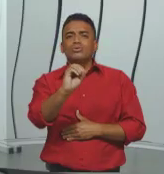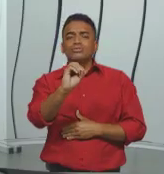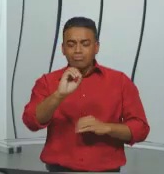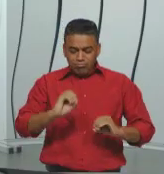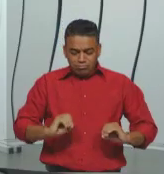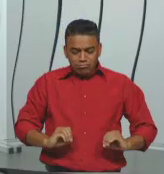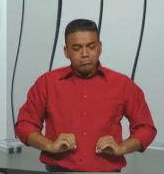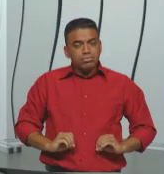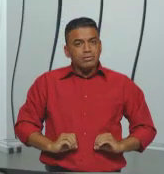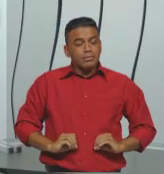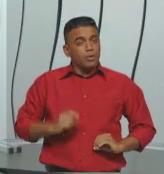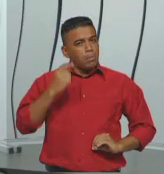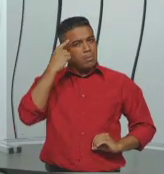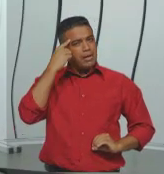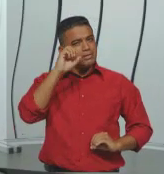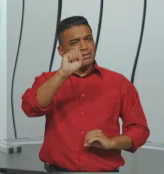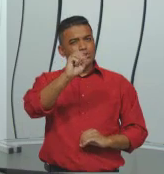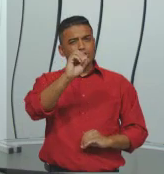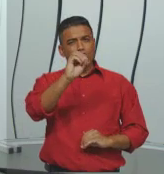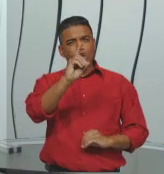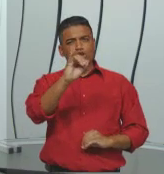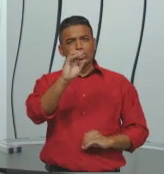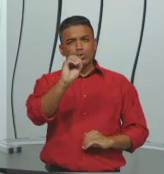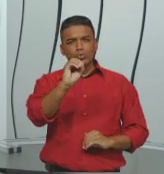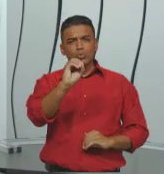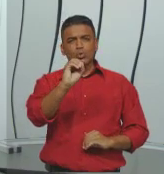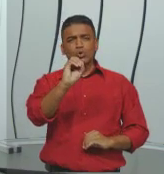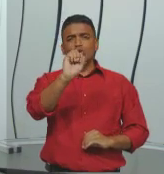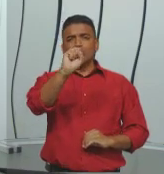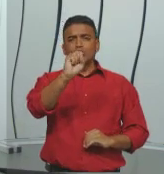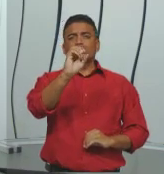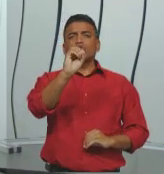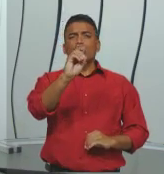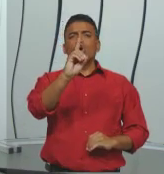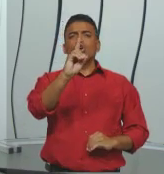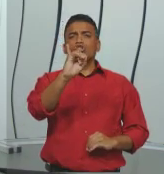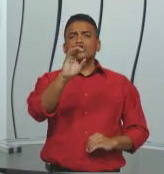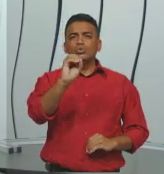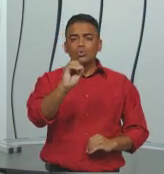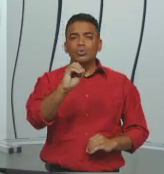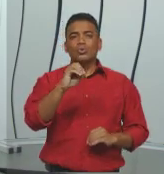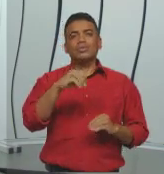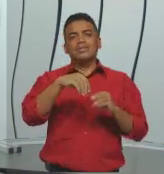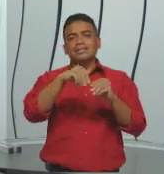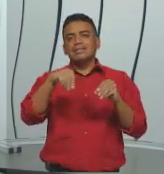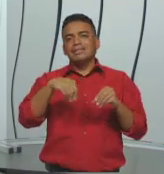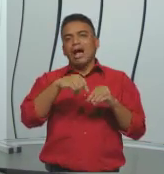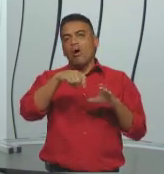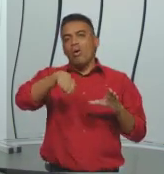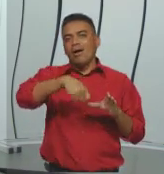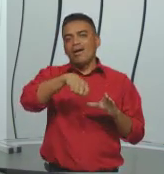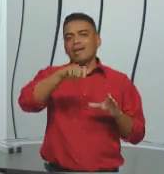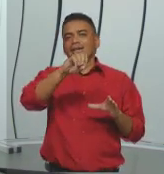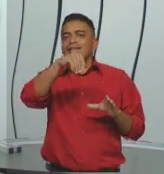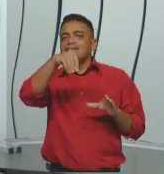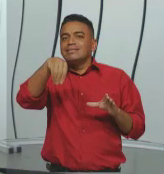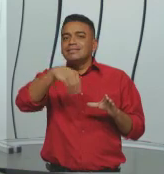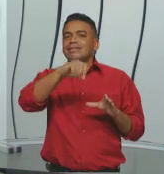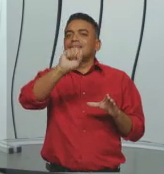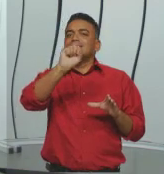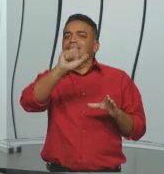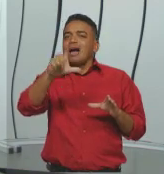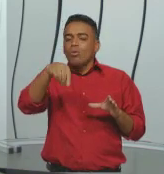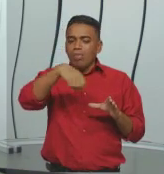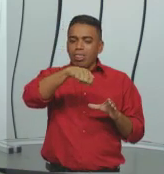Quando eu penso em sódio, eu posso fazer uma relação. Onde que tem sódio? No sal de cozinha. A gente usa sal de cozinha para